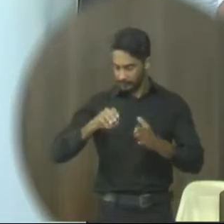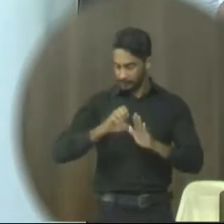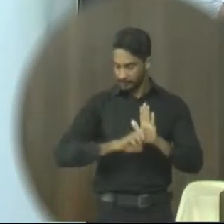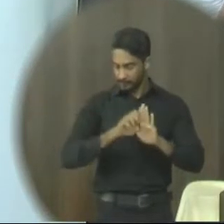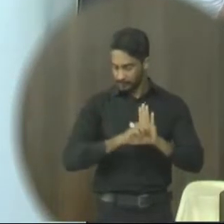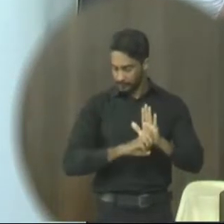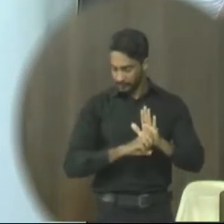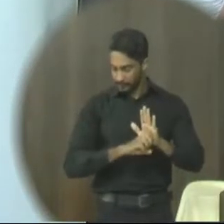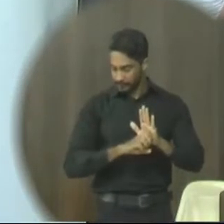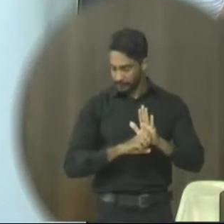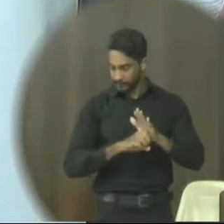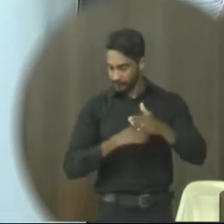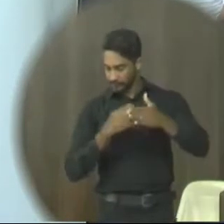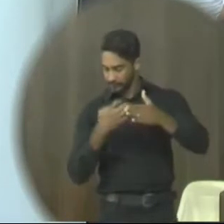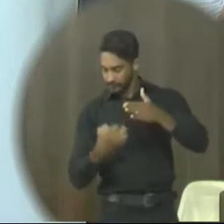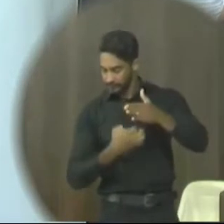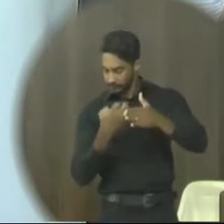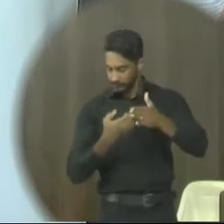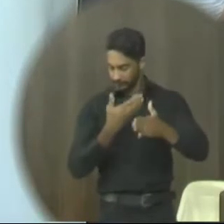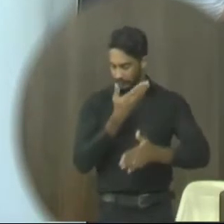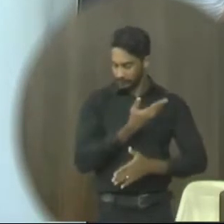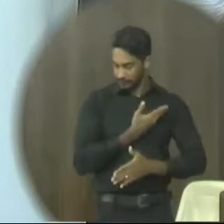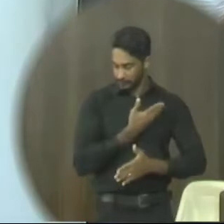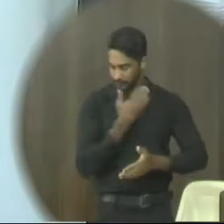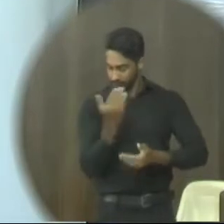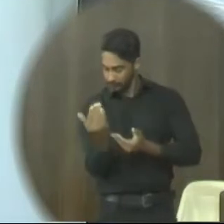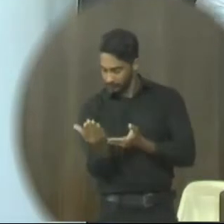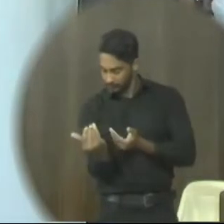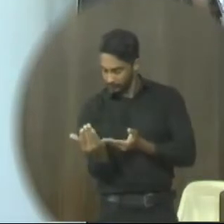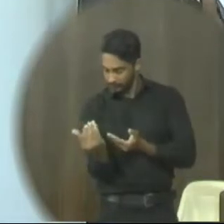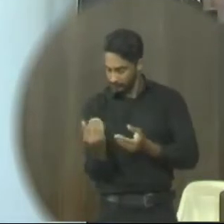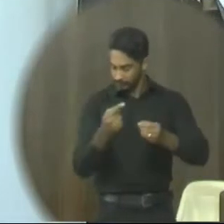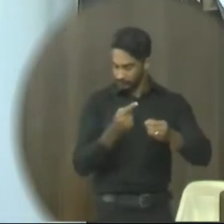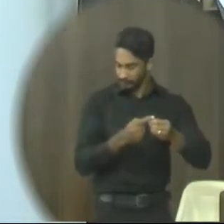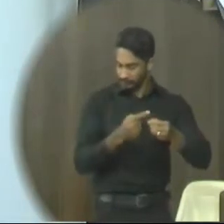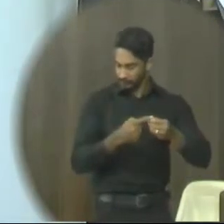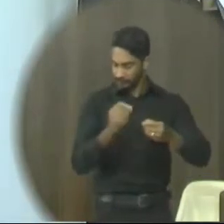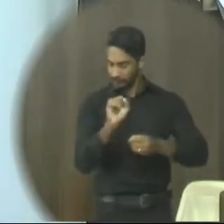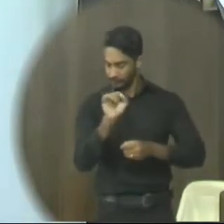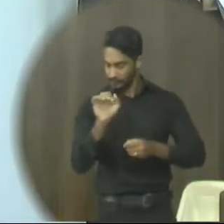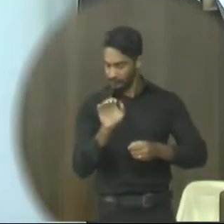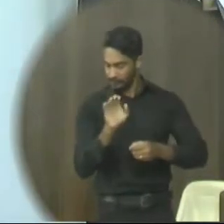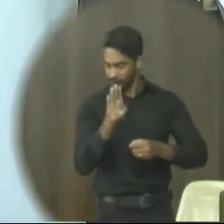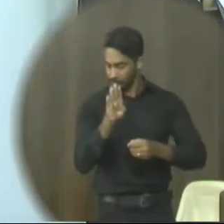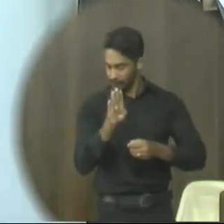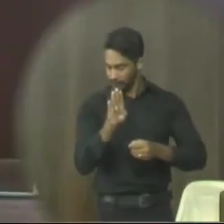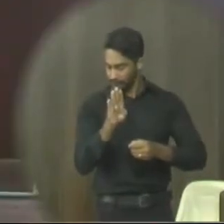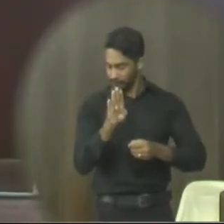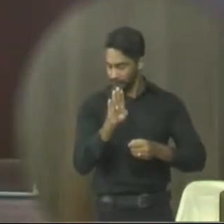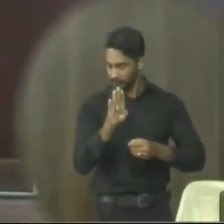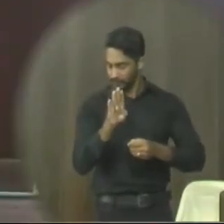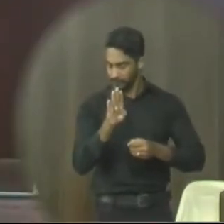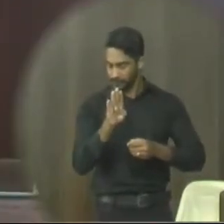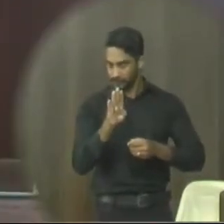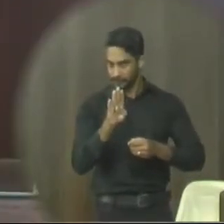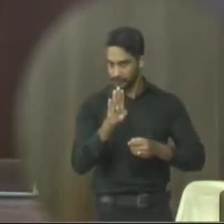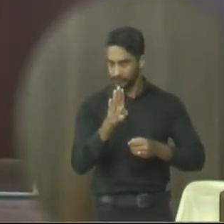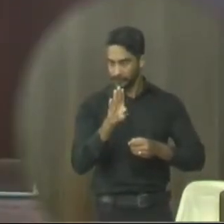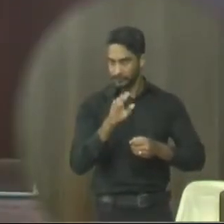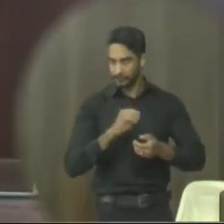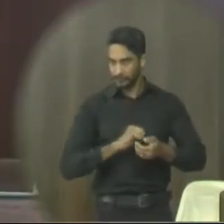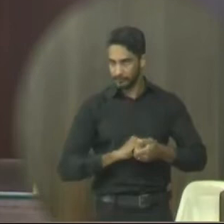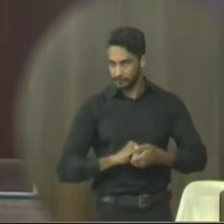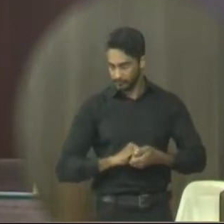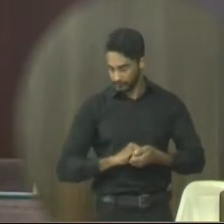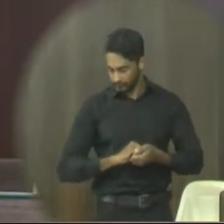título Empresa Amiga da Juventude no âmbito do município de Janaúba nas formas e condições que